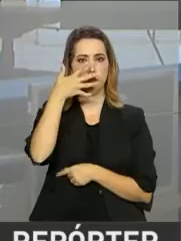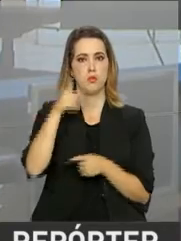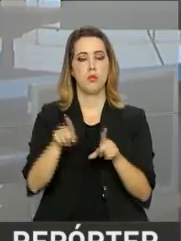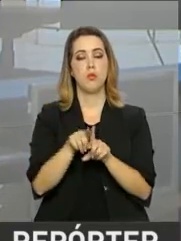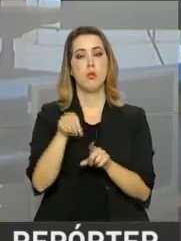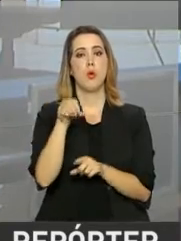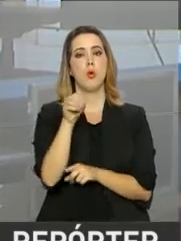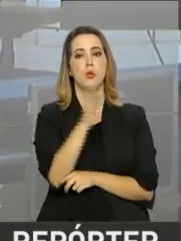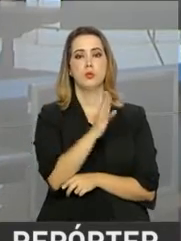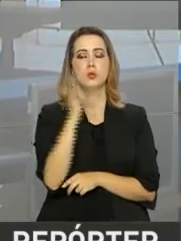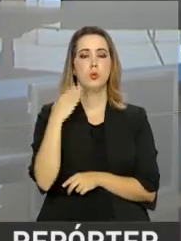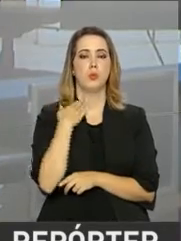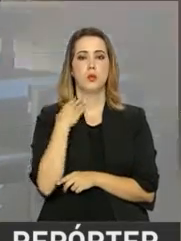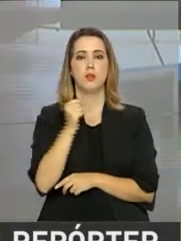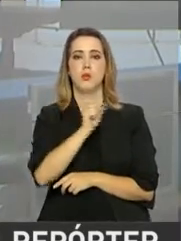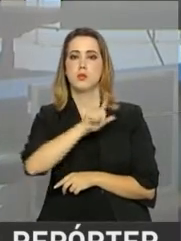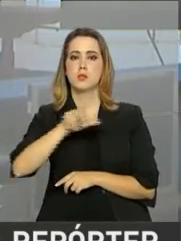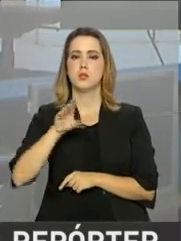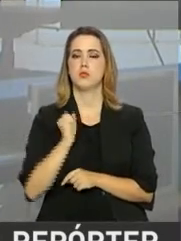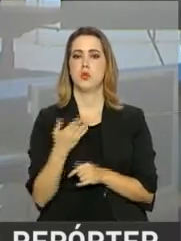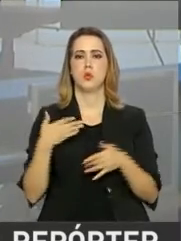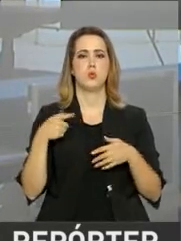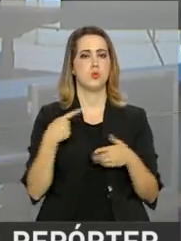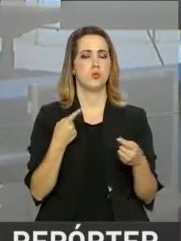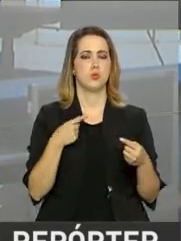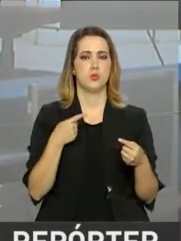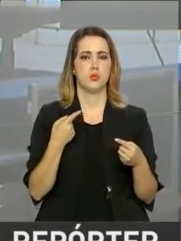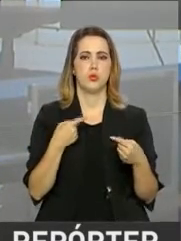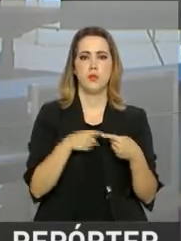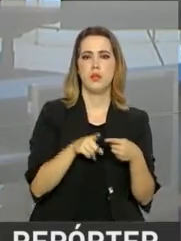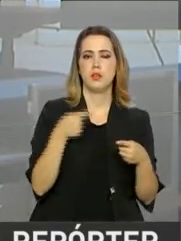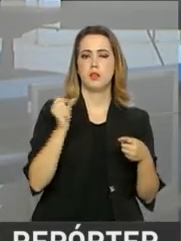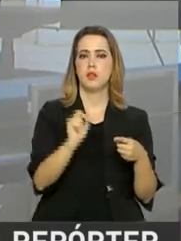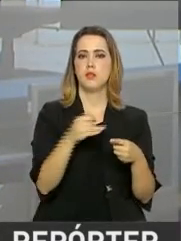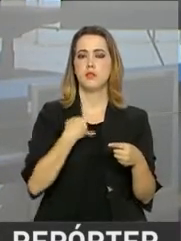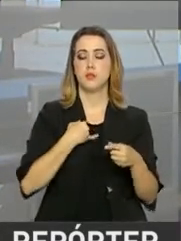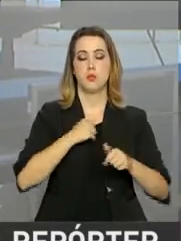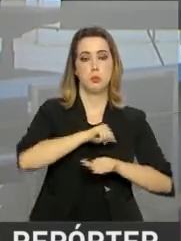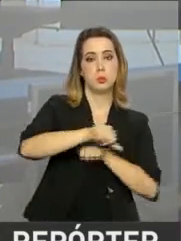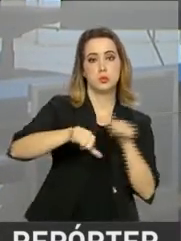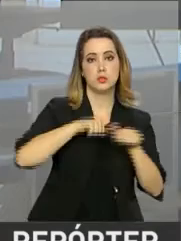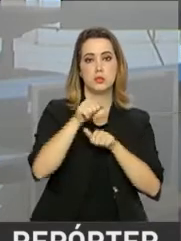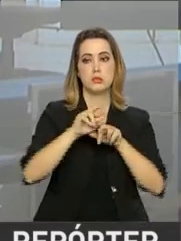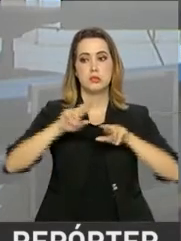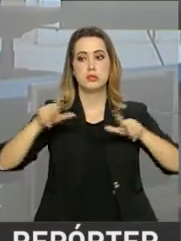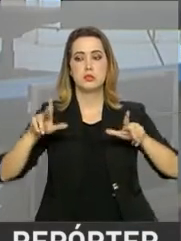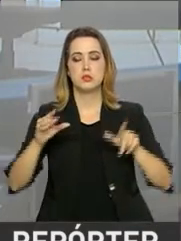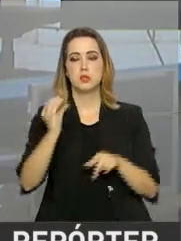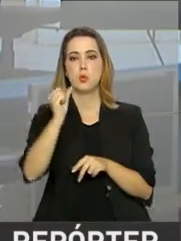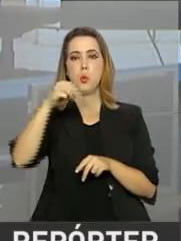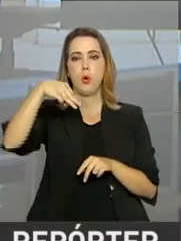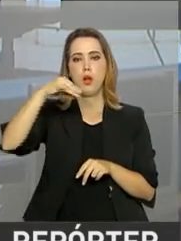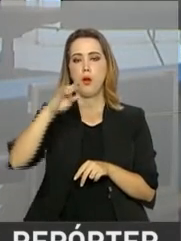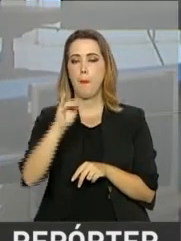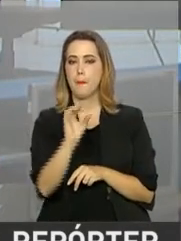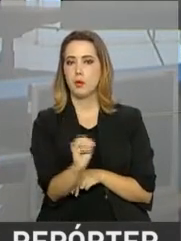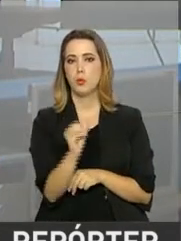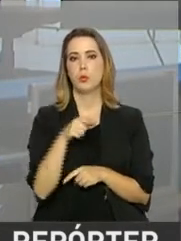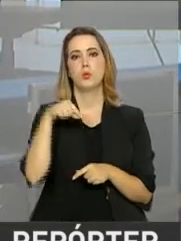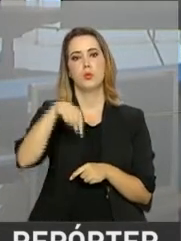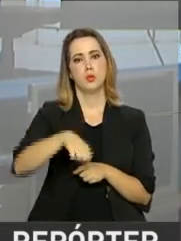vai intervir em caso de mudanças bruscas do câmbio para gold vine 2016 tem sido um ano de restabelecer a confiança